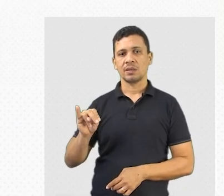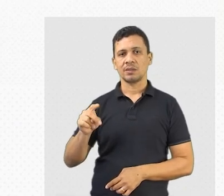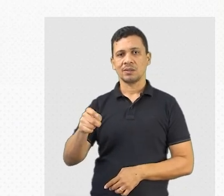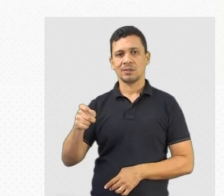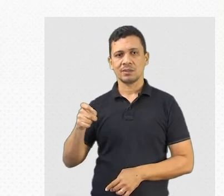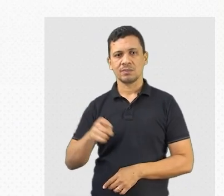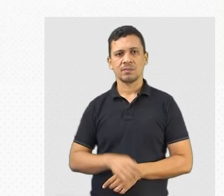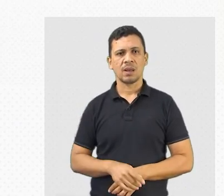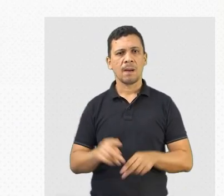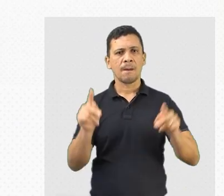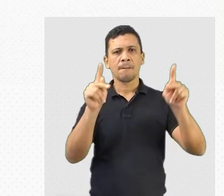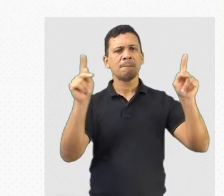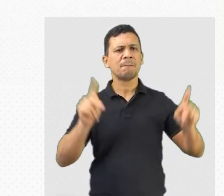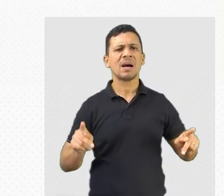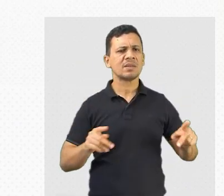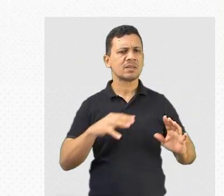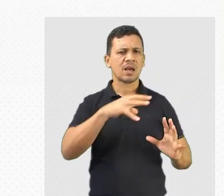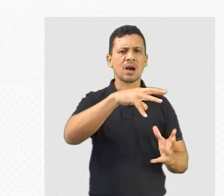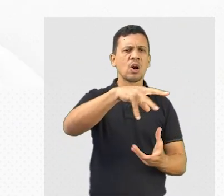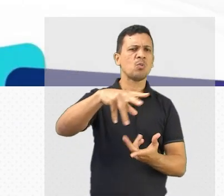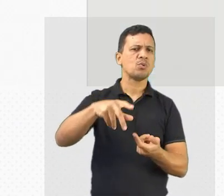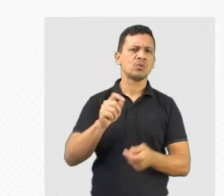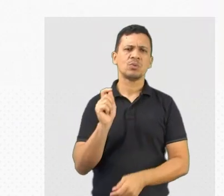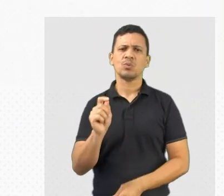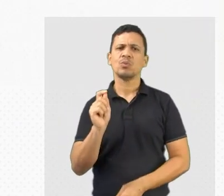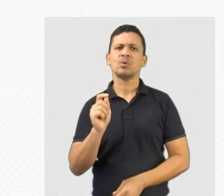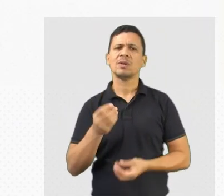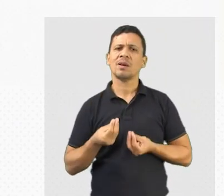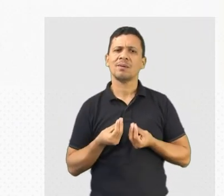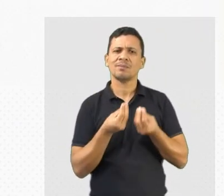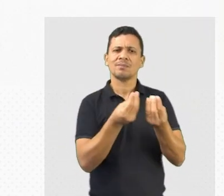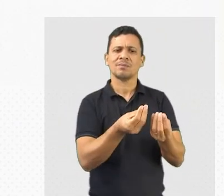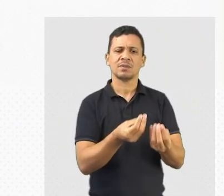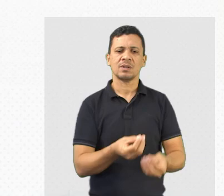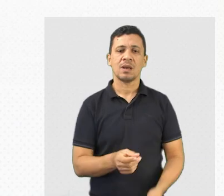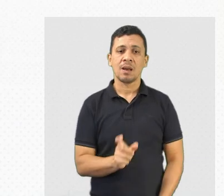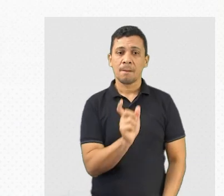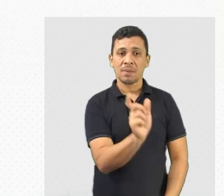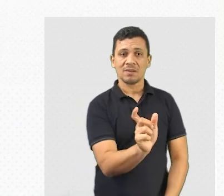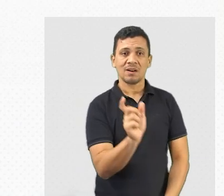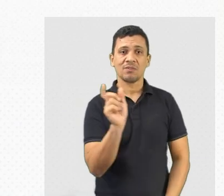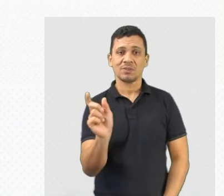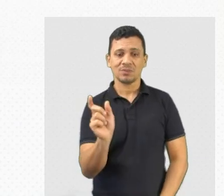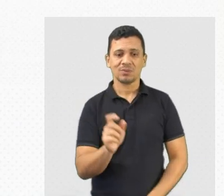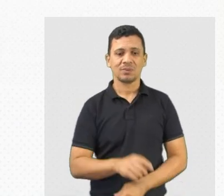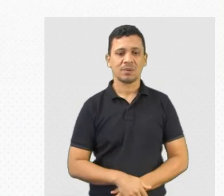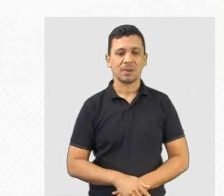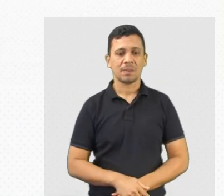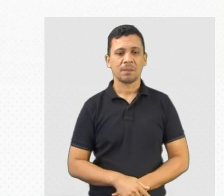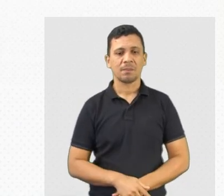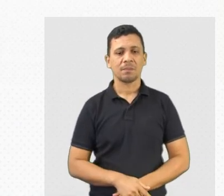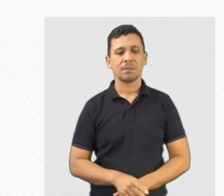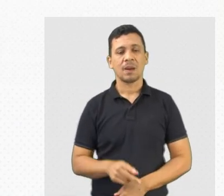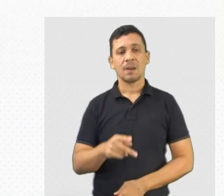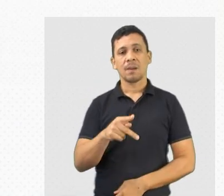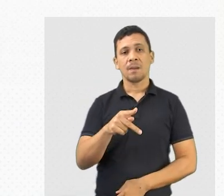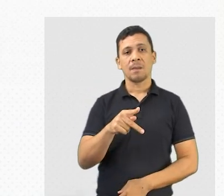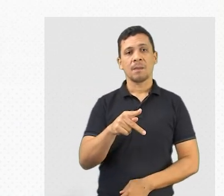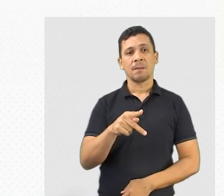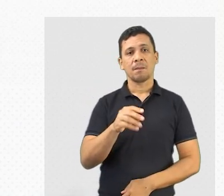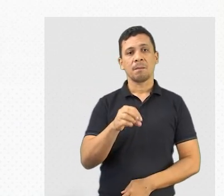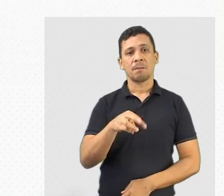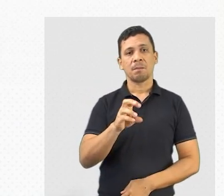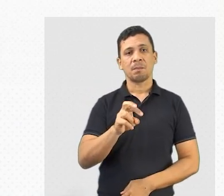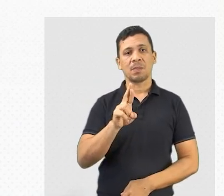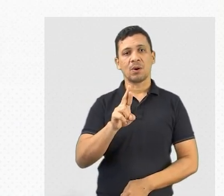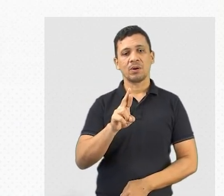trará paz ao mundo? Então, olha que ele brinca com duas palavras. The power of love,